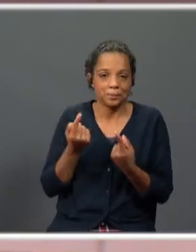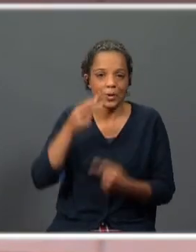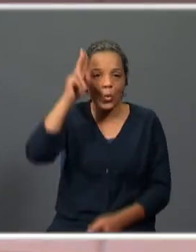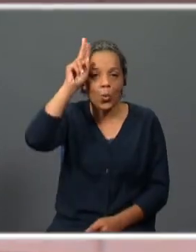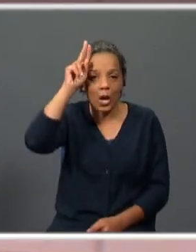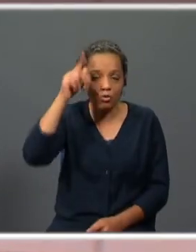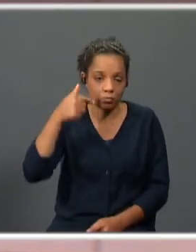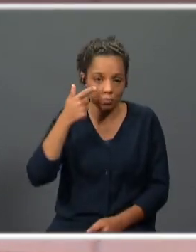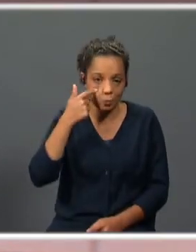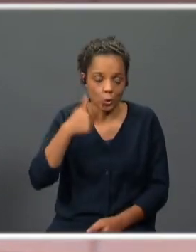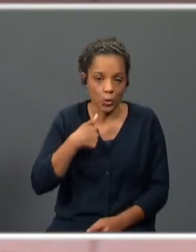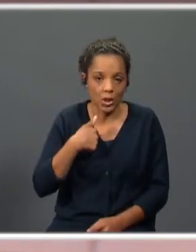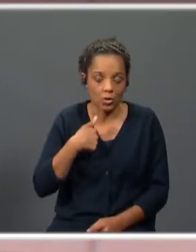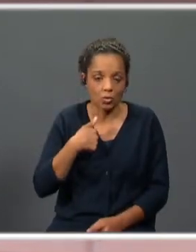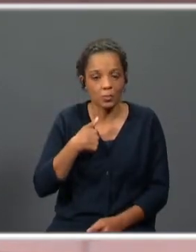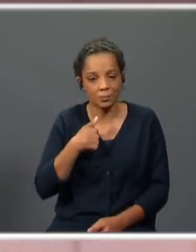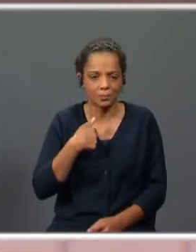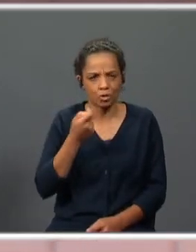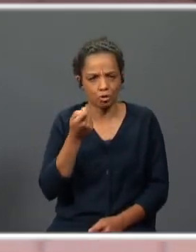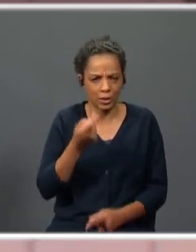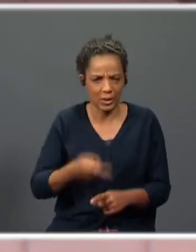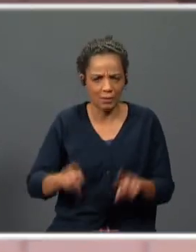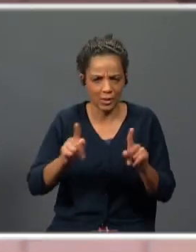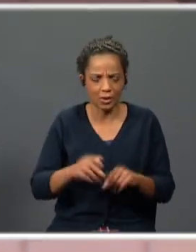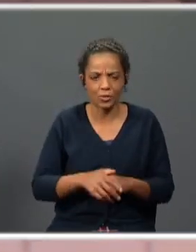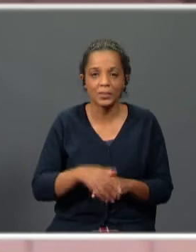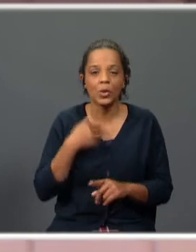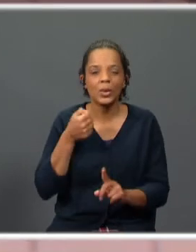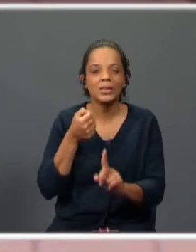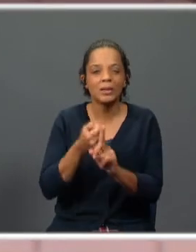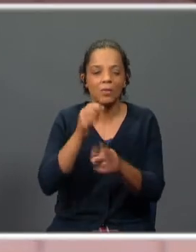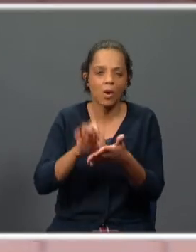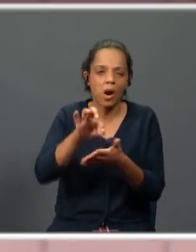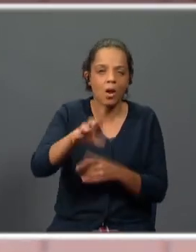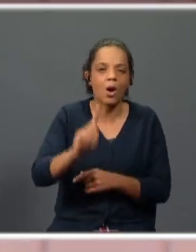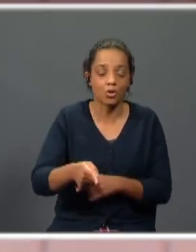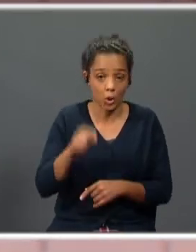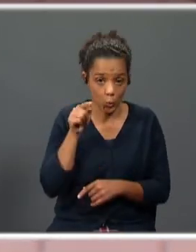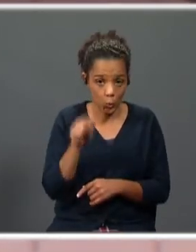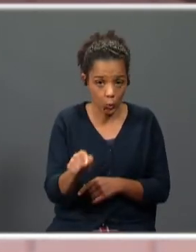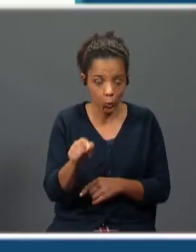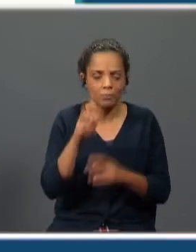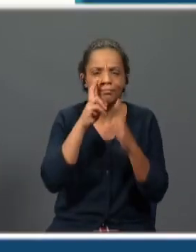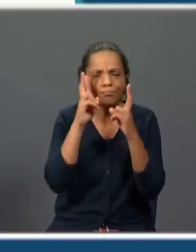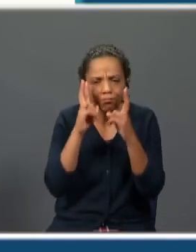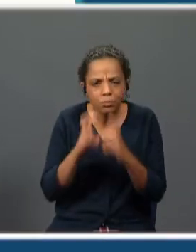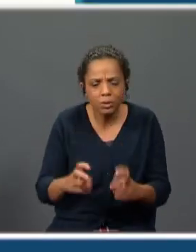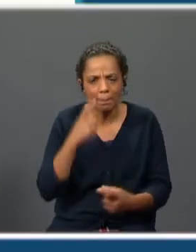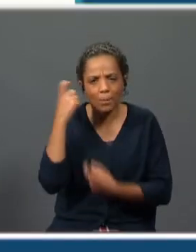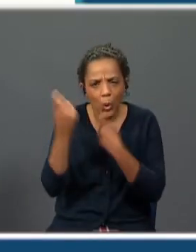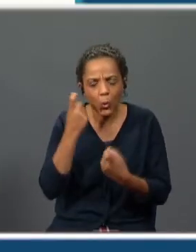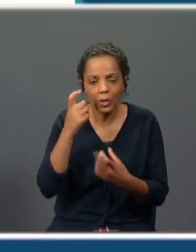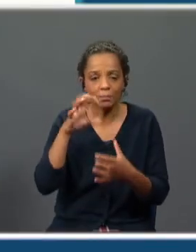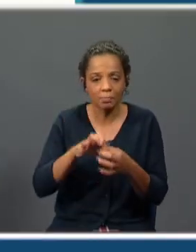coelhos que eu conheço são um bocadinho diferentes. Então qual é o meu desafio? É que tu pesquises acerca